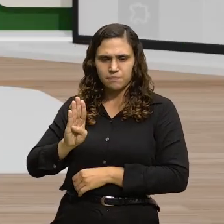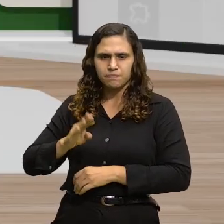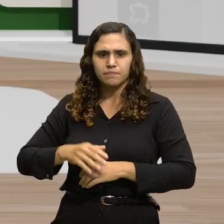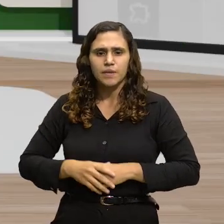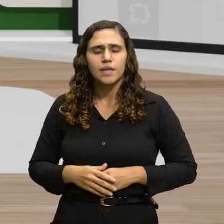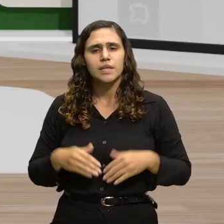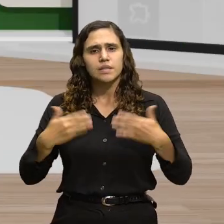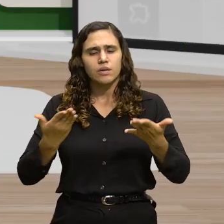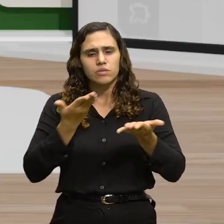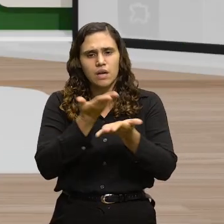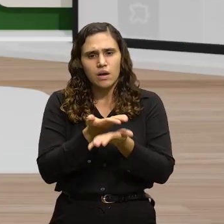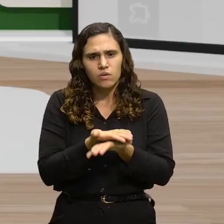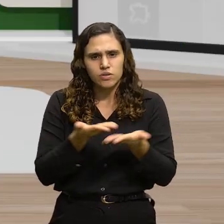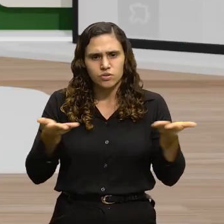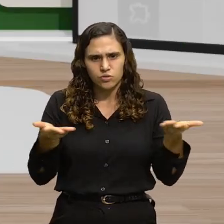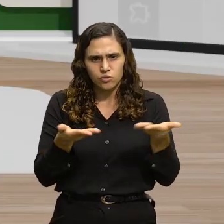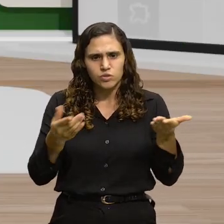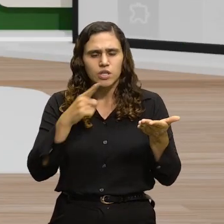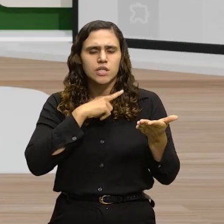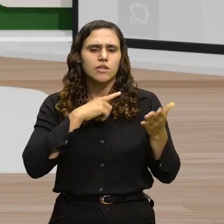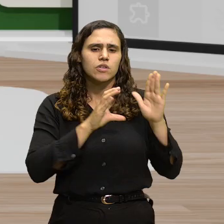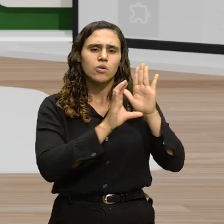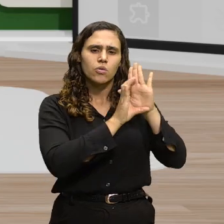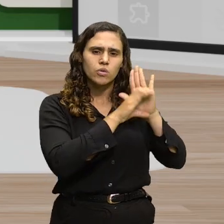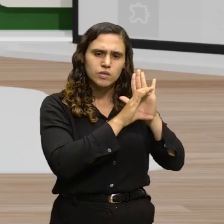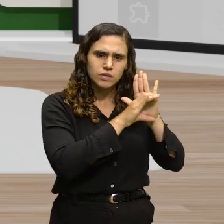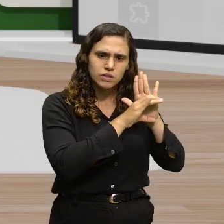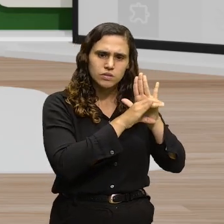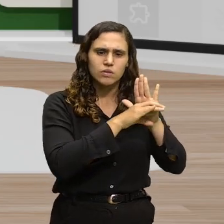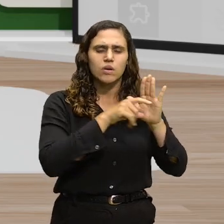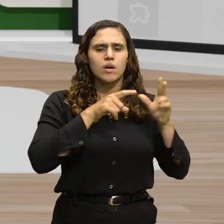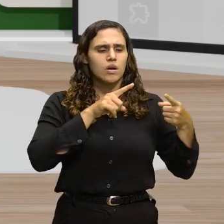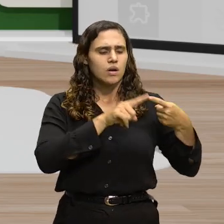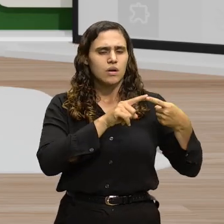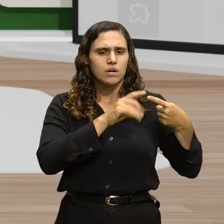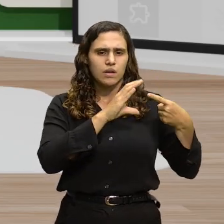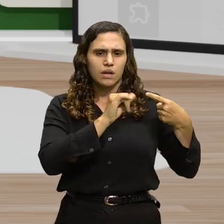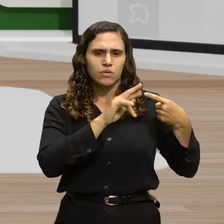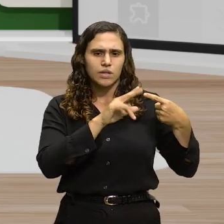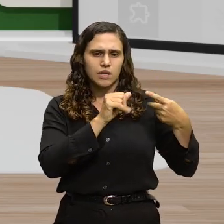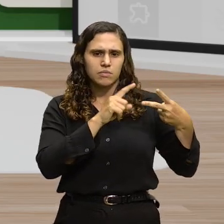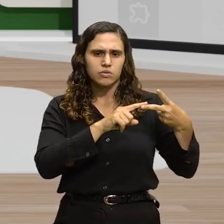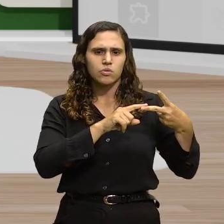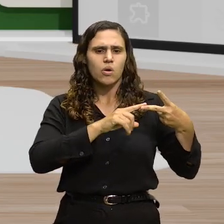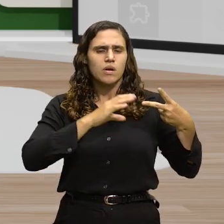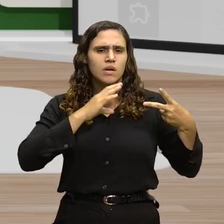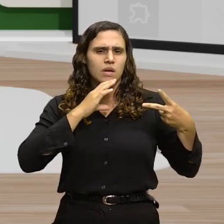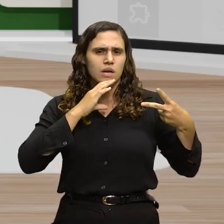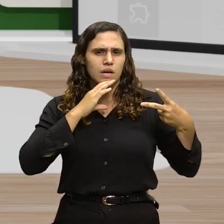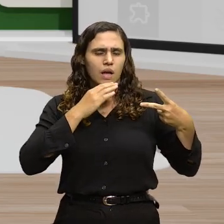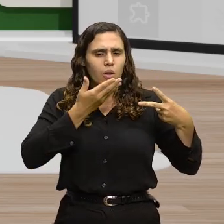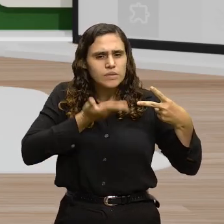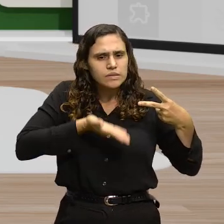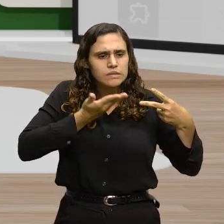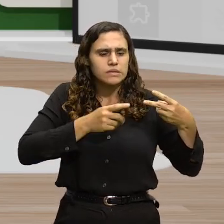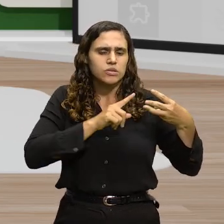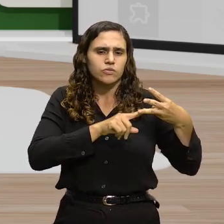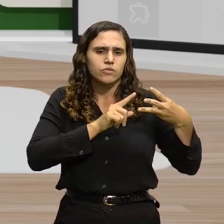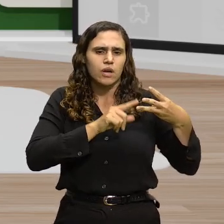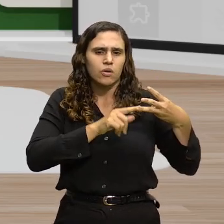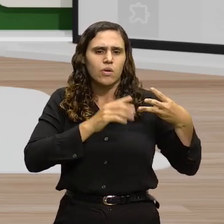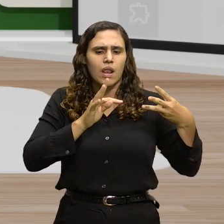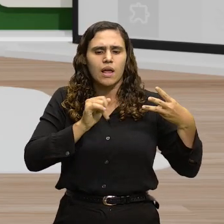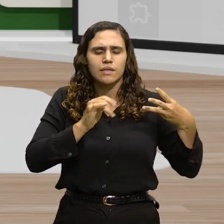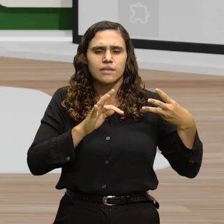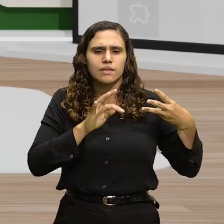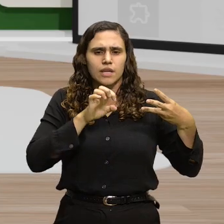hoje, nós vimos conceitos como calorímetro, como calor sensível, calor latente, nós vimos como altera o estado físico da matéria e